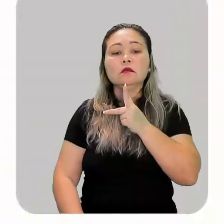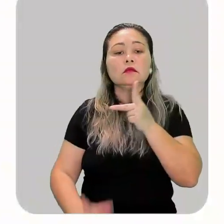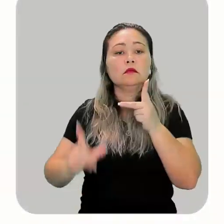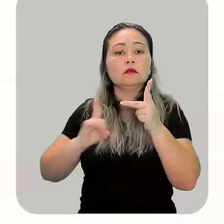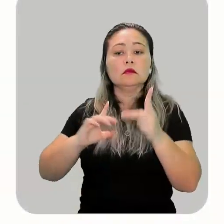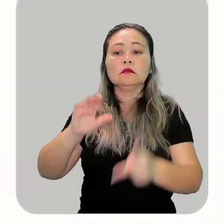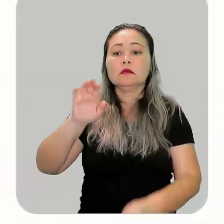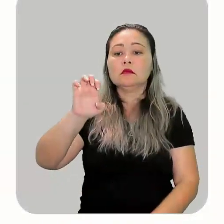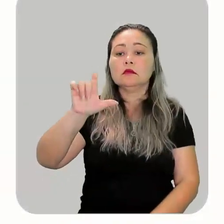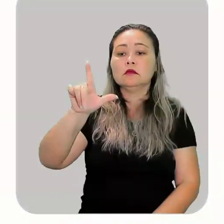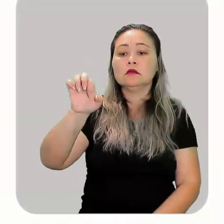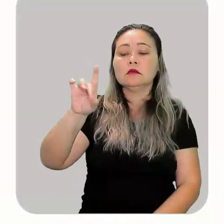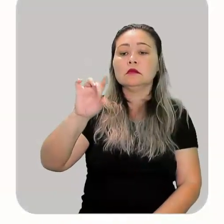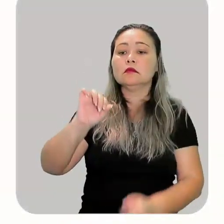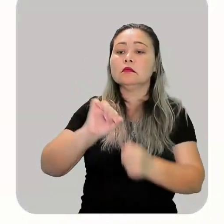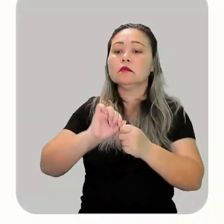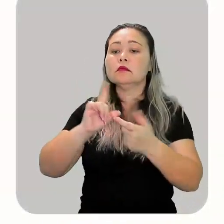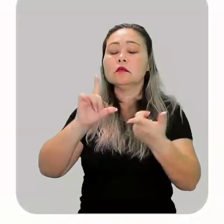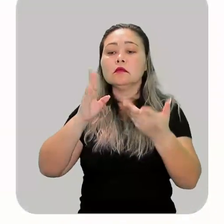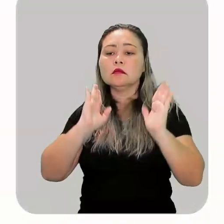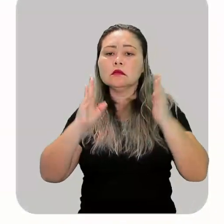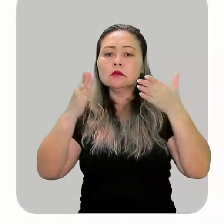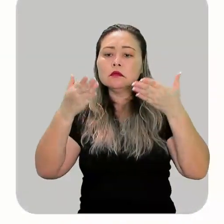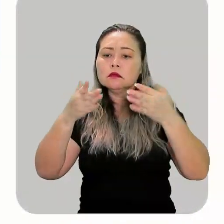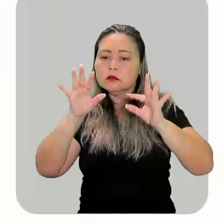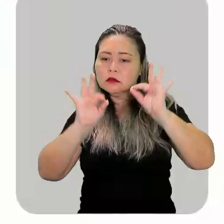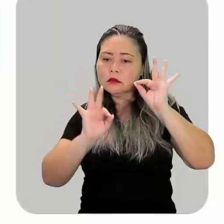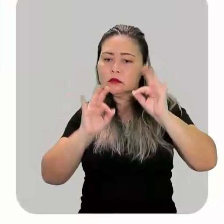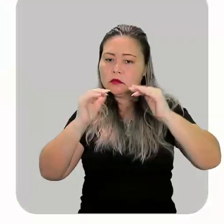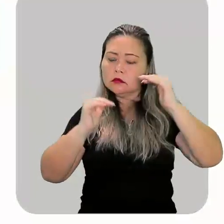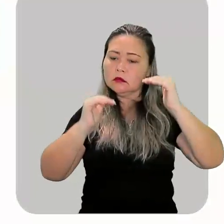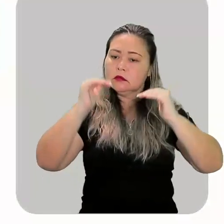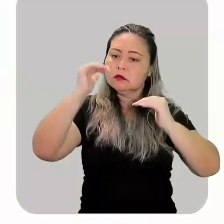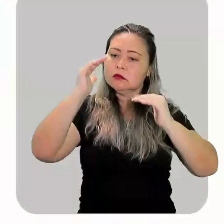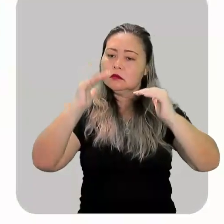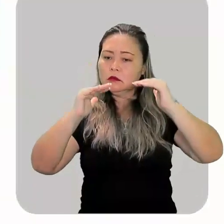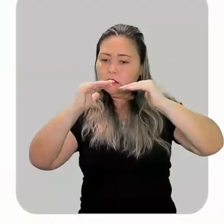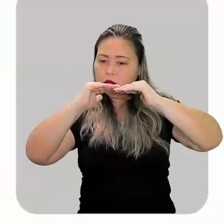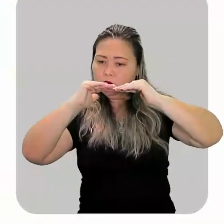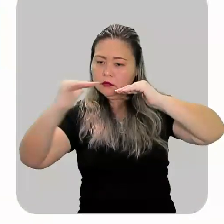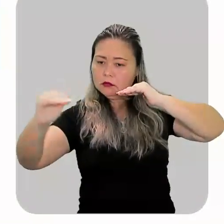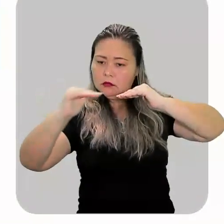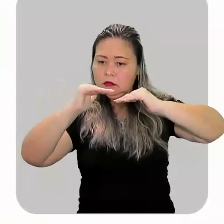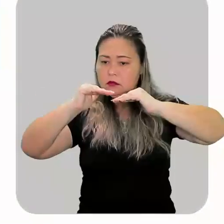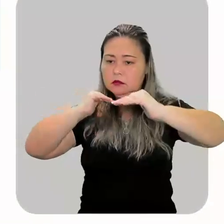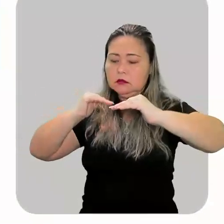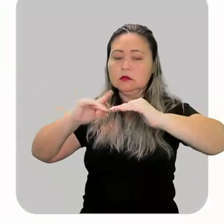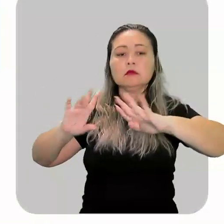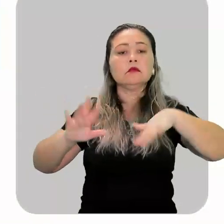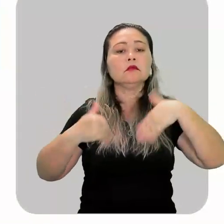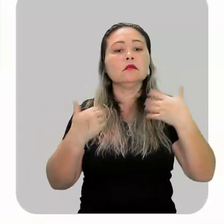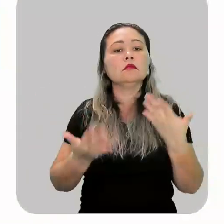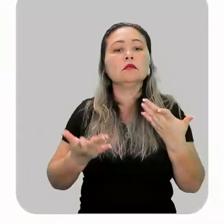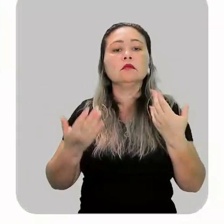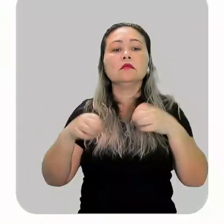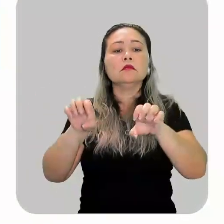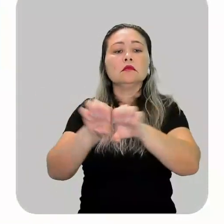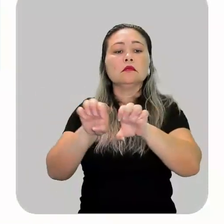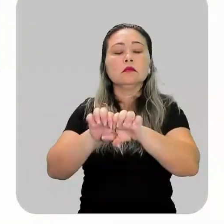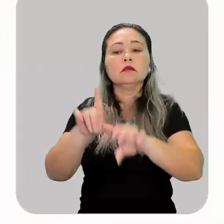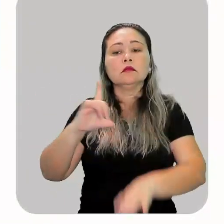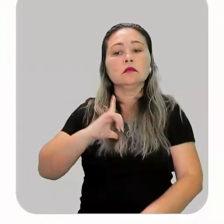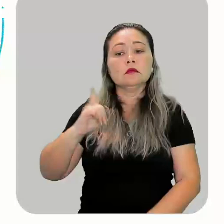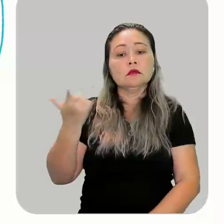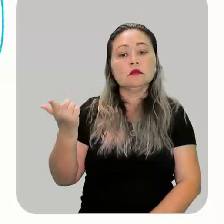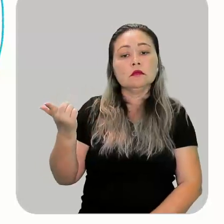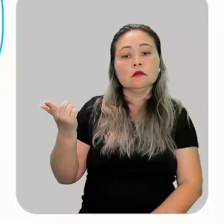a tal da excentricidade, não é? O grau de achatamento. Isso. Agora a gente tem as equações, né? Nós